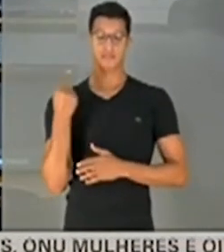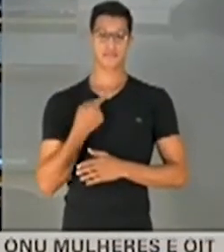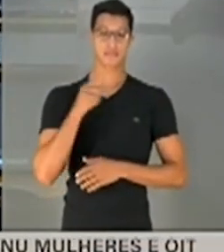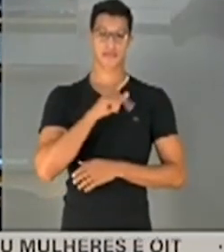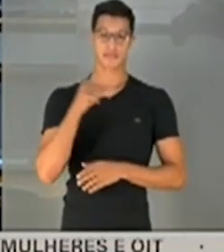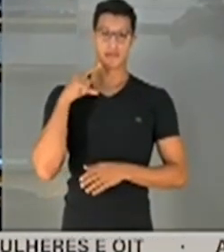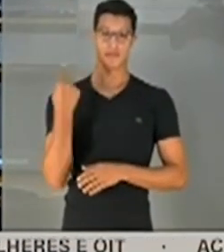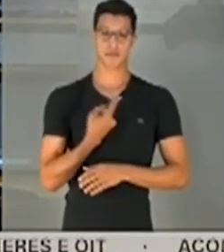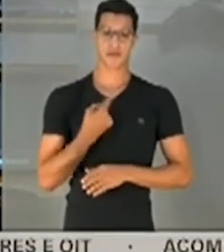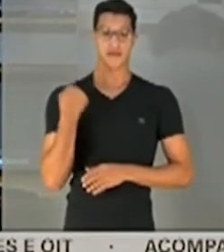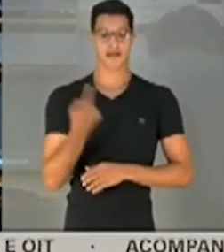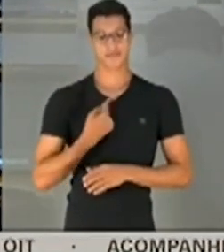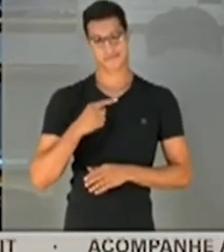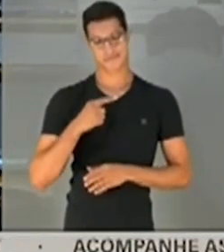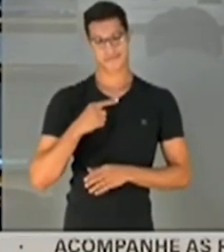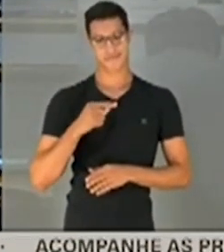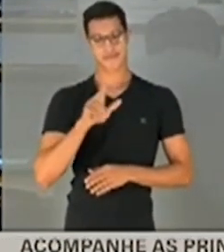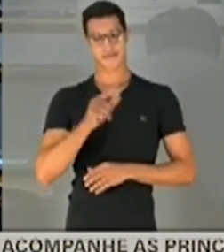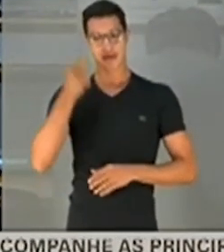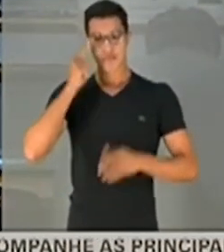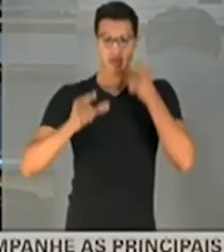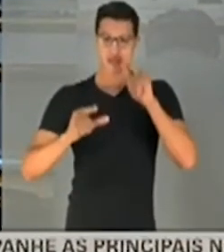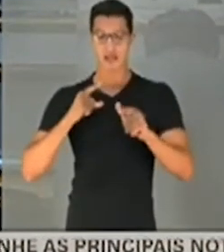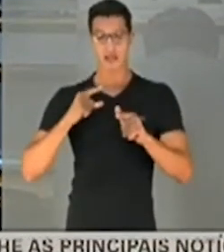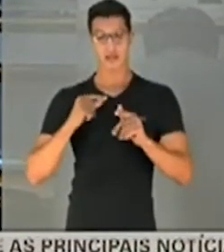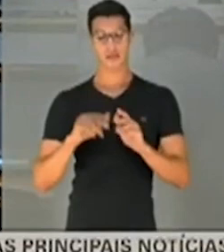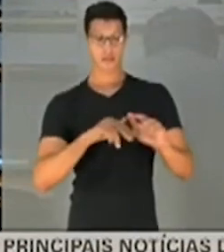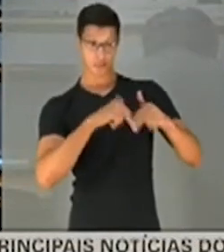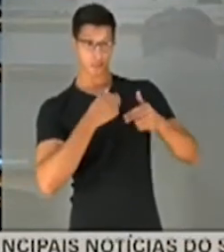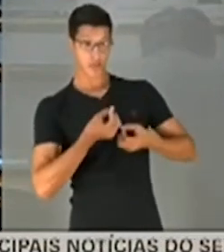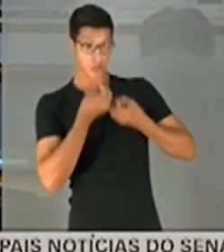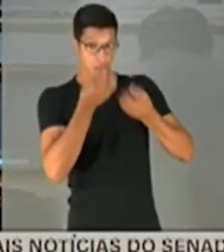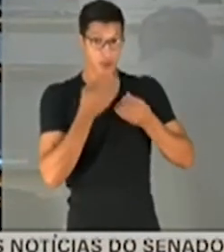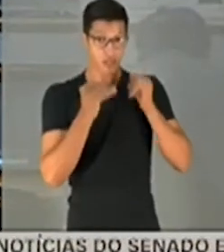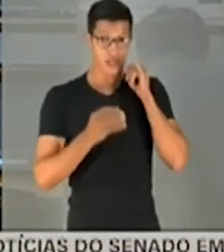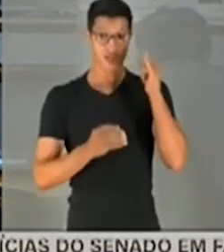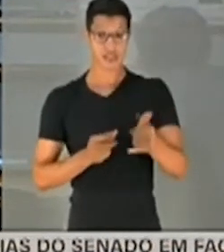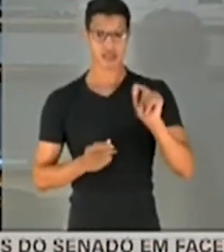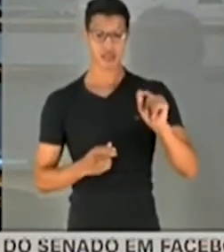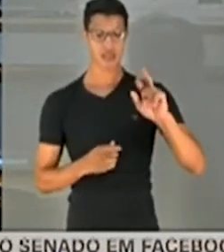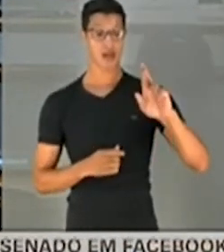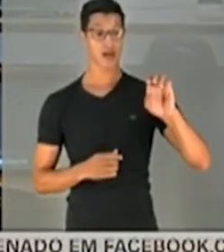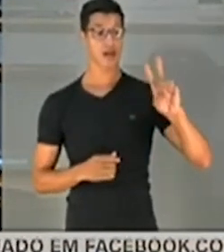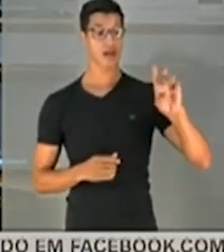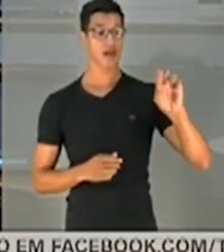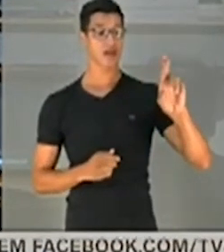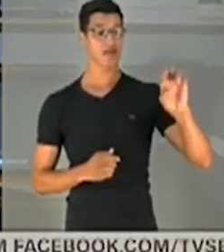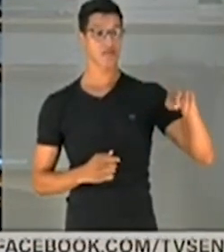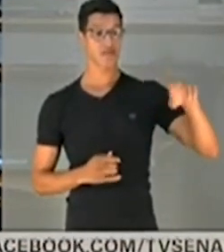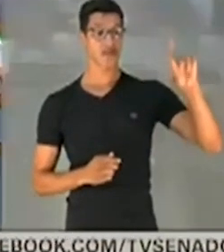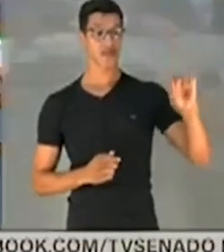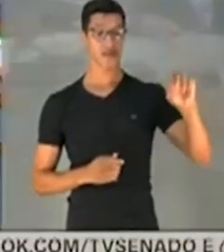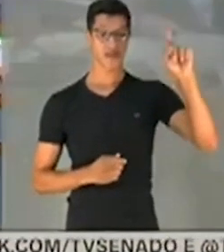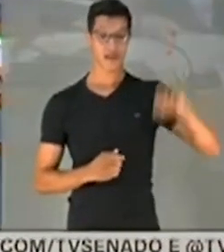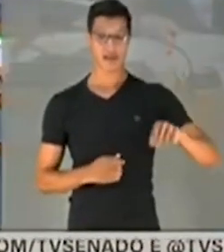a tão altos escalões da República. O depoente está dizendo que o reverendo Hamilton